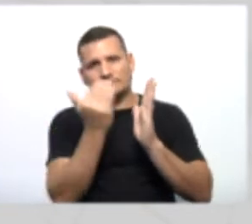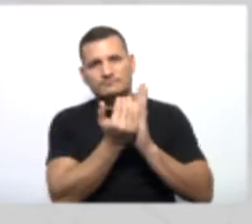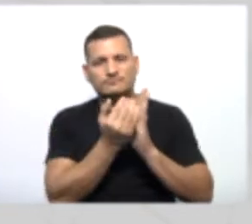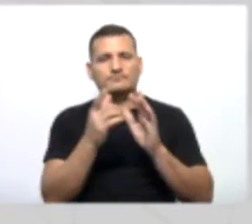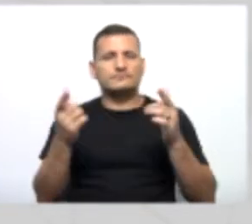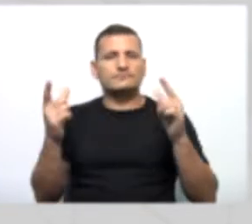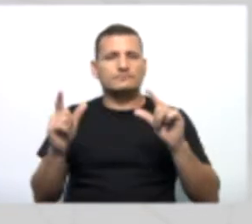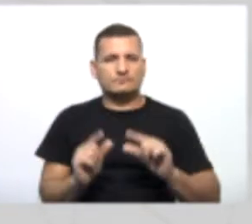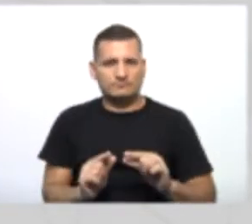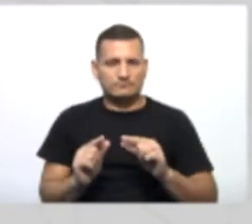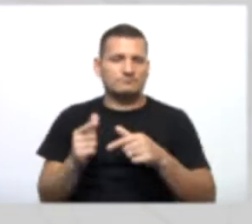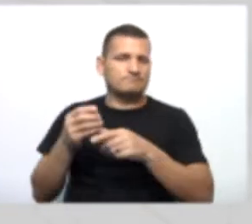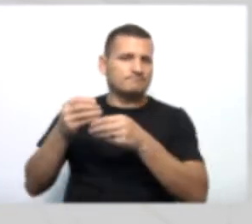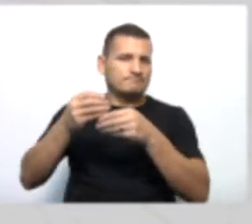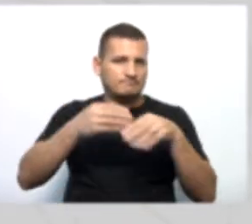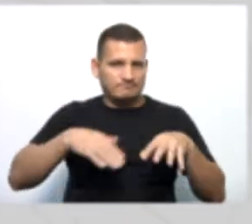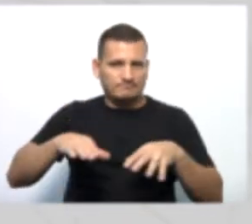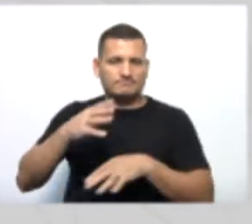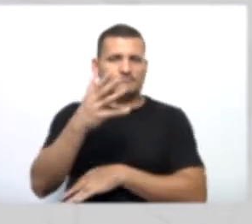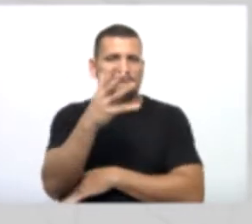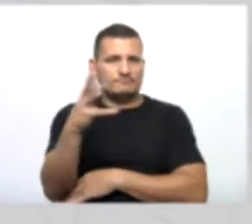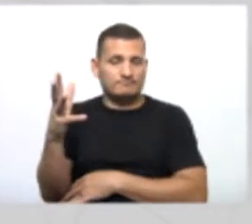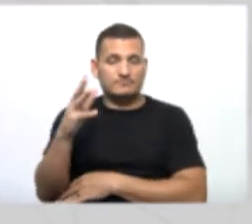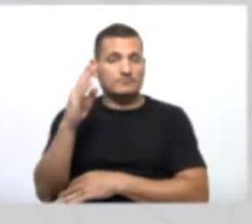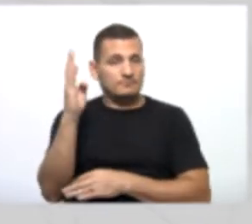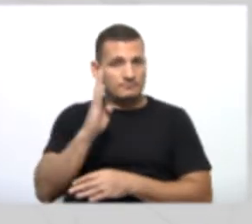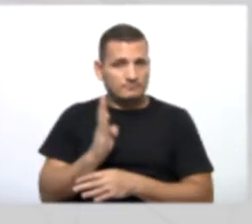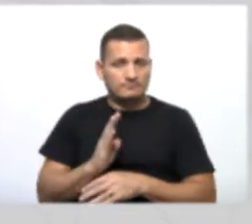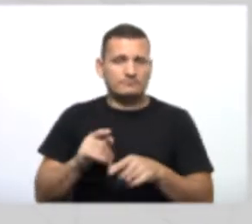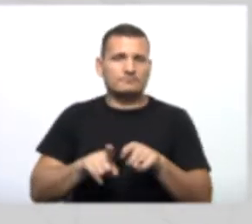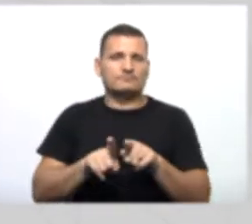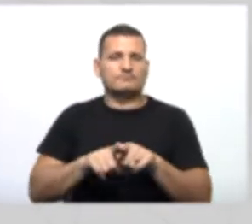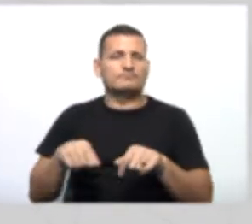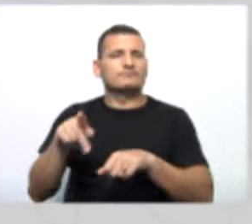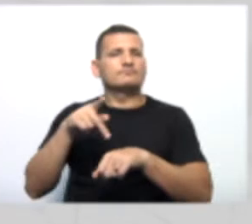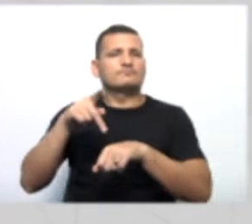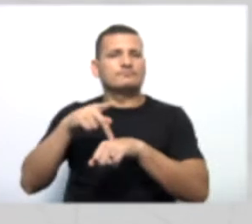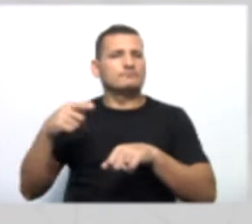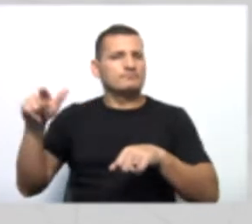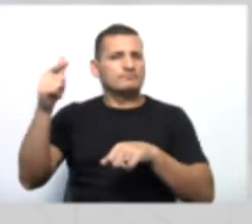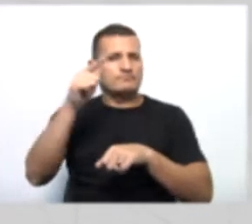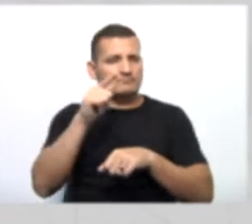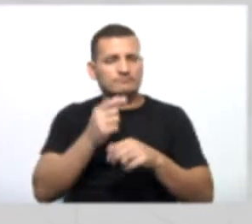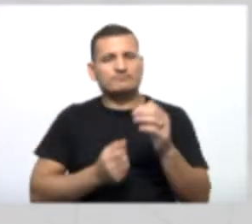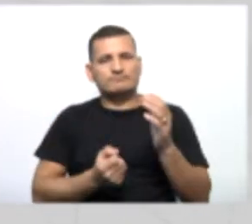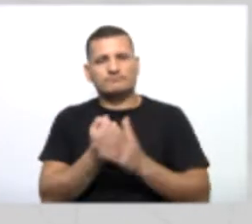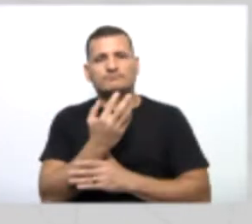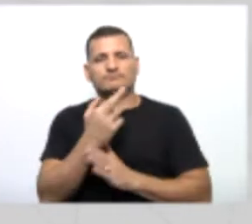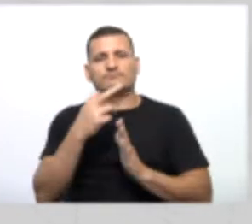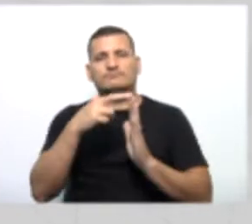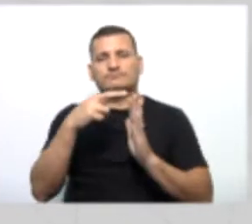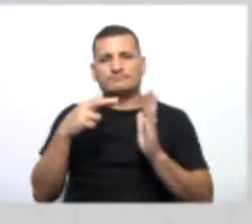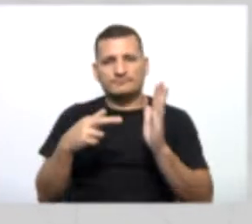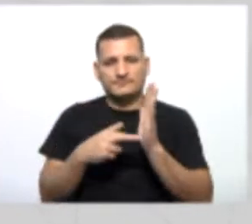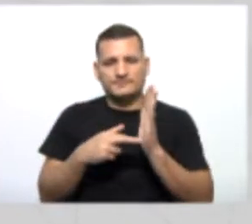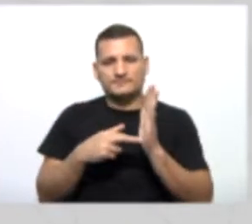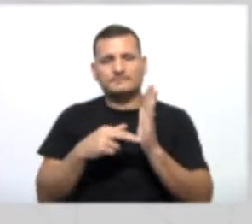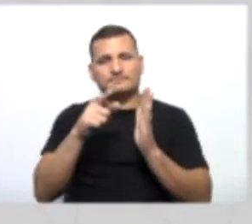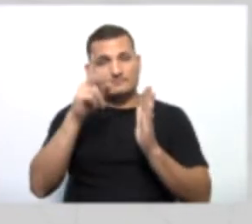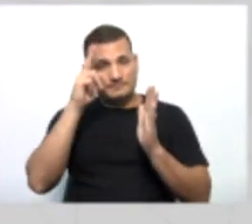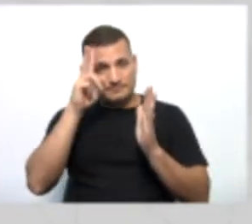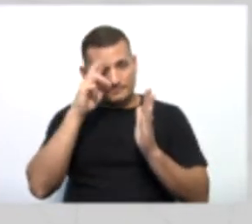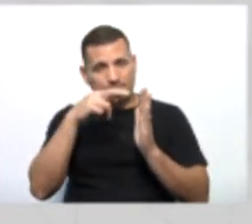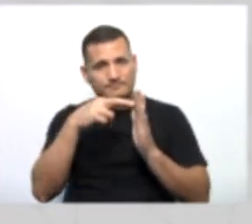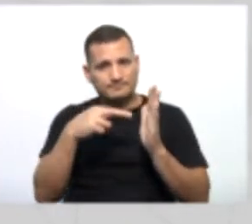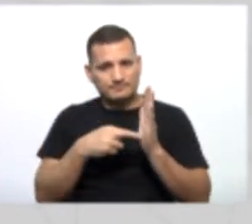meio ambiente. O Brasil, assim como outros países, estabeleceu normas, lembra aí das normas, das regras que